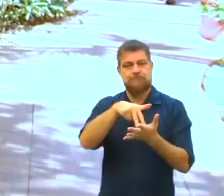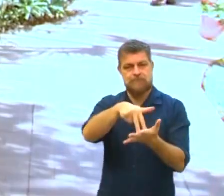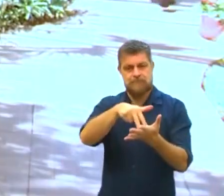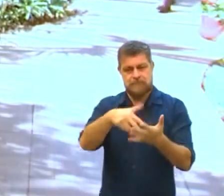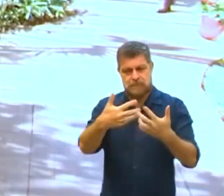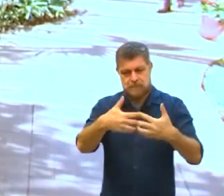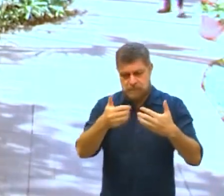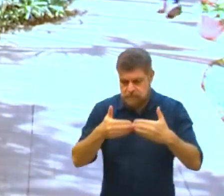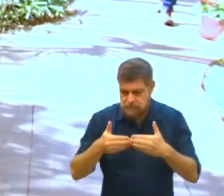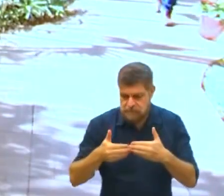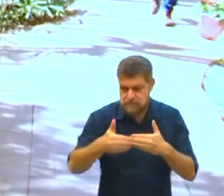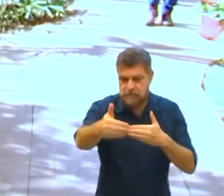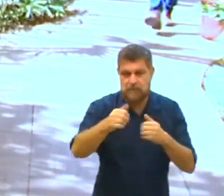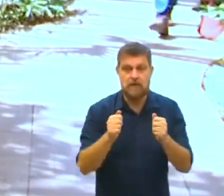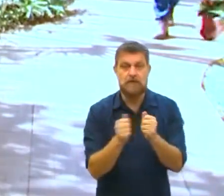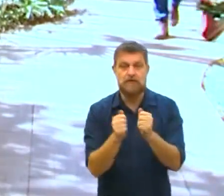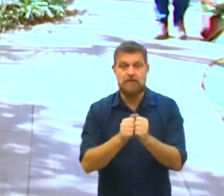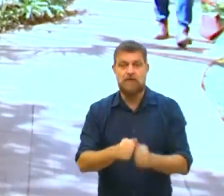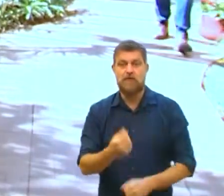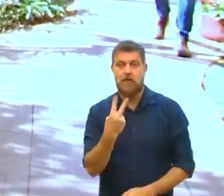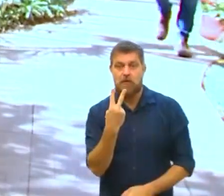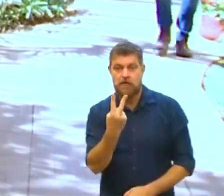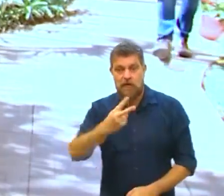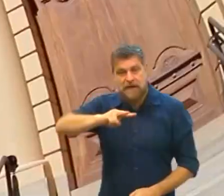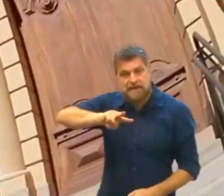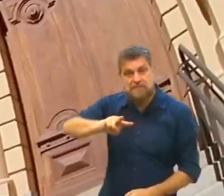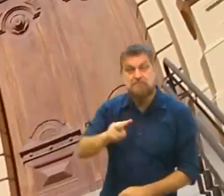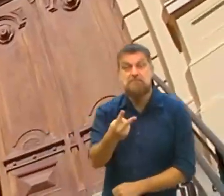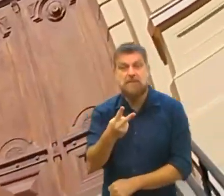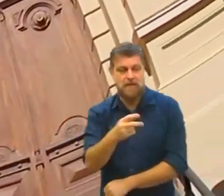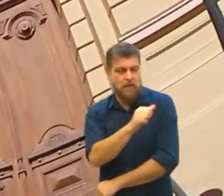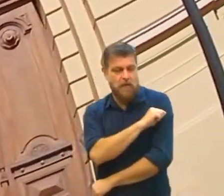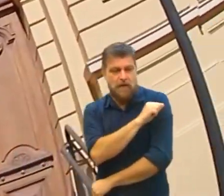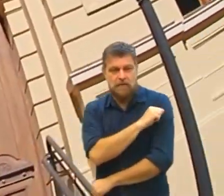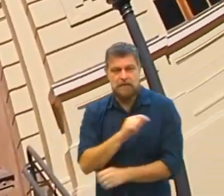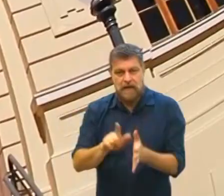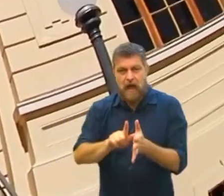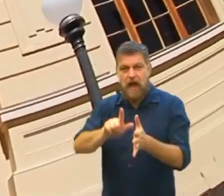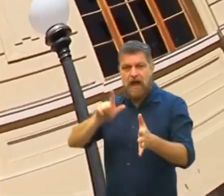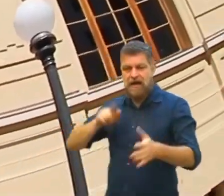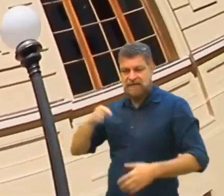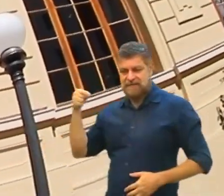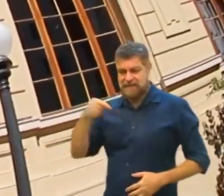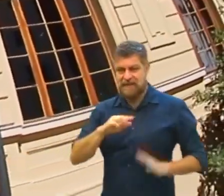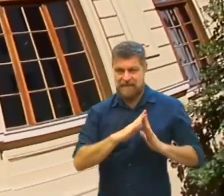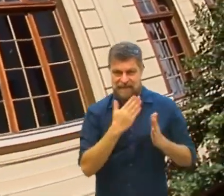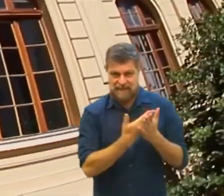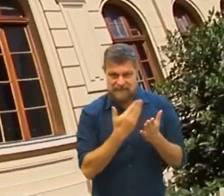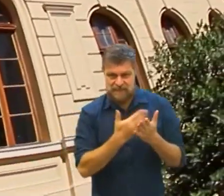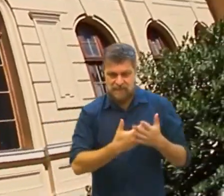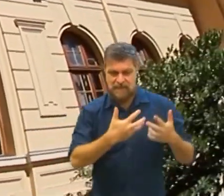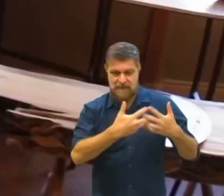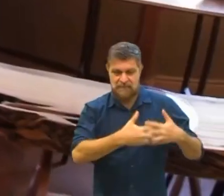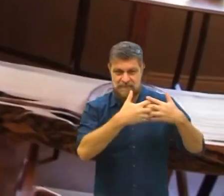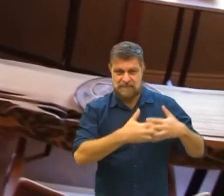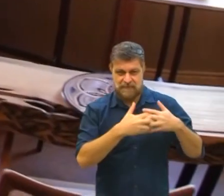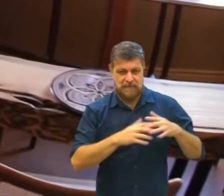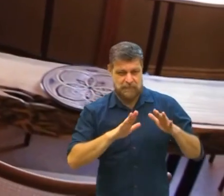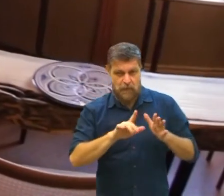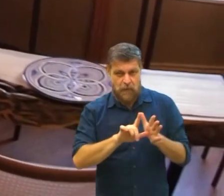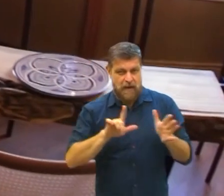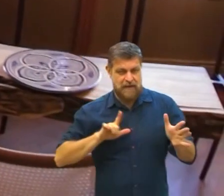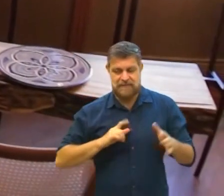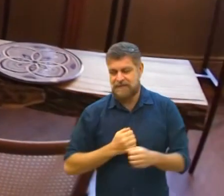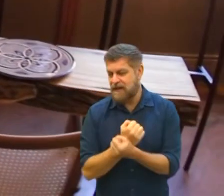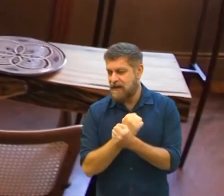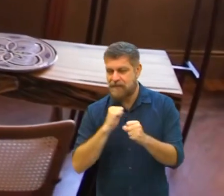volta com os nossos 2.000 alunos. Antes que o local volte a virar sala de aula,